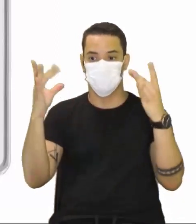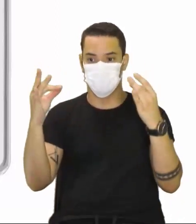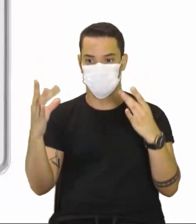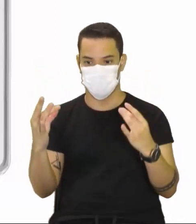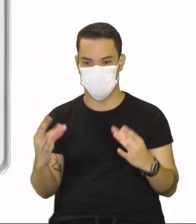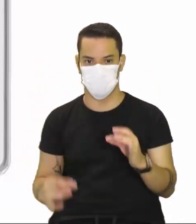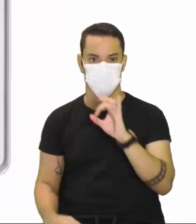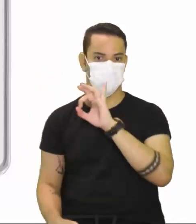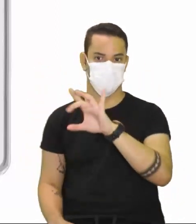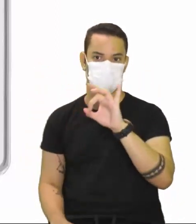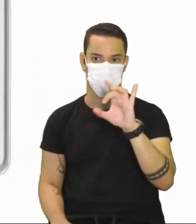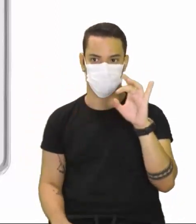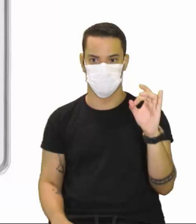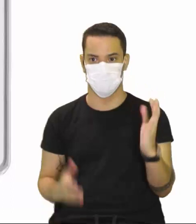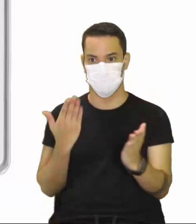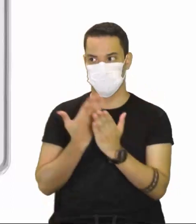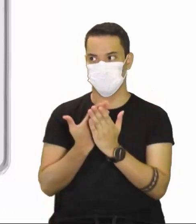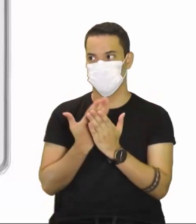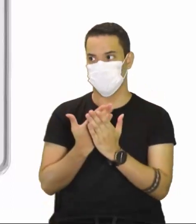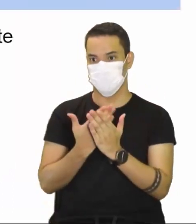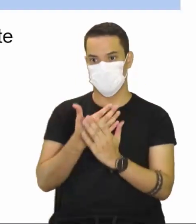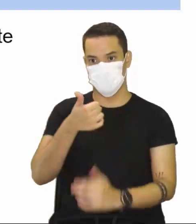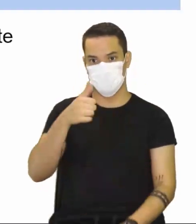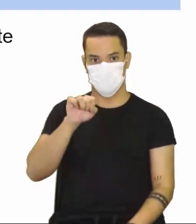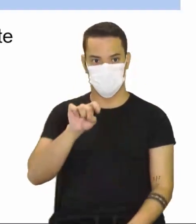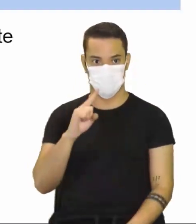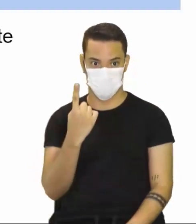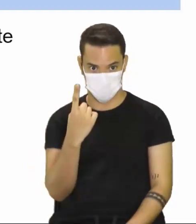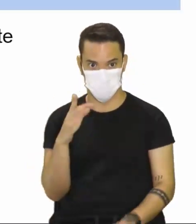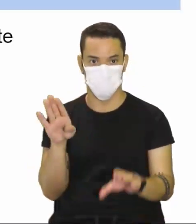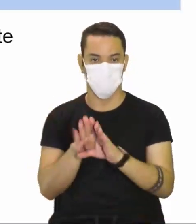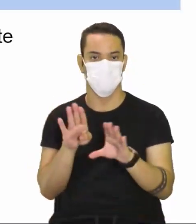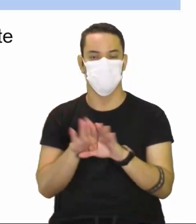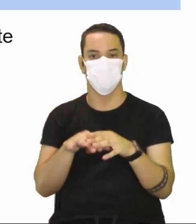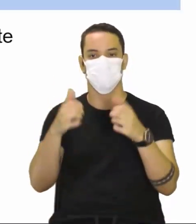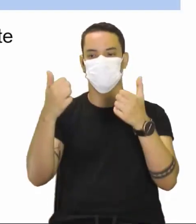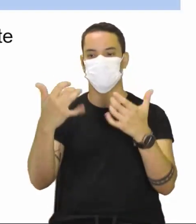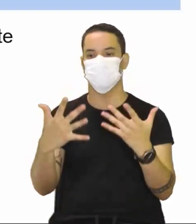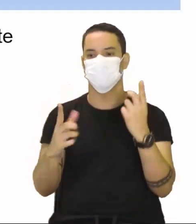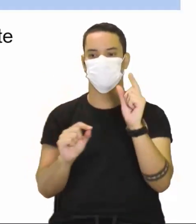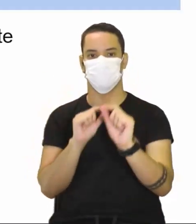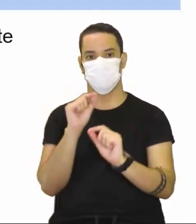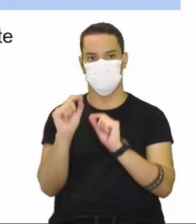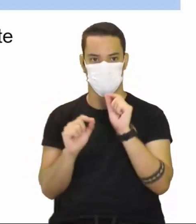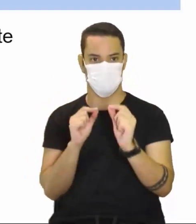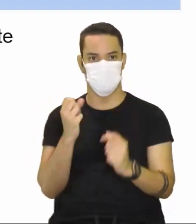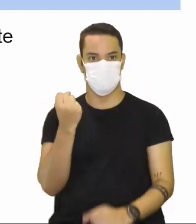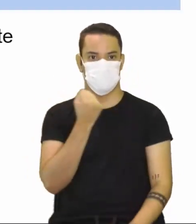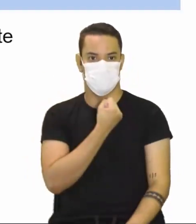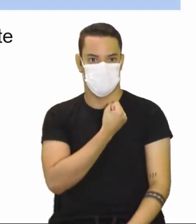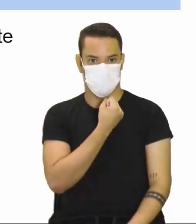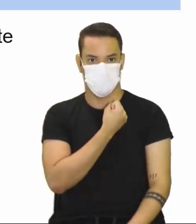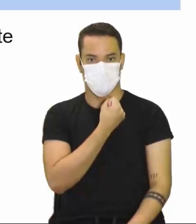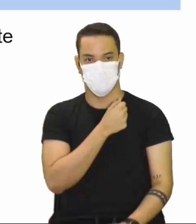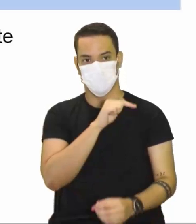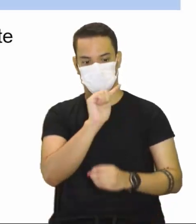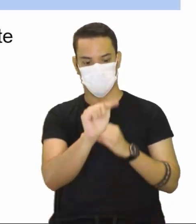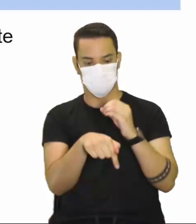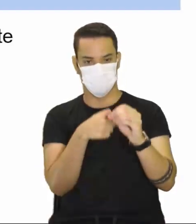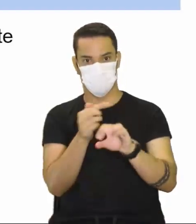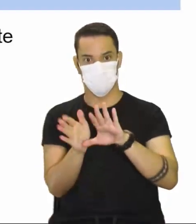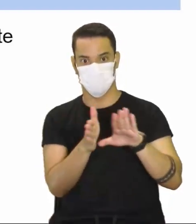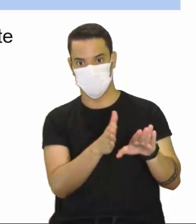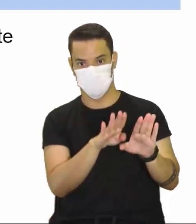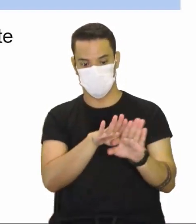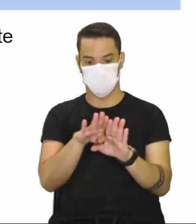de cada tópico da aula 18.1, então nós vimos o seguinte: número atômico, número